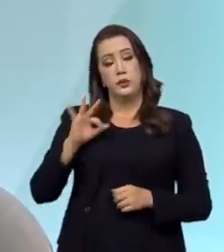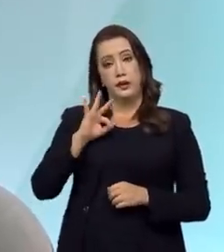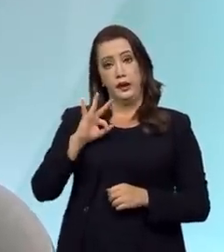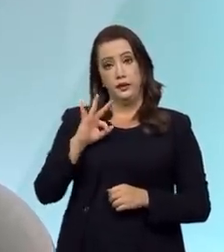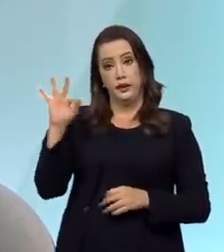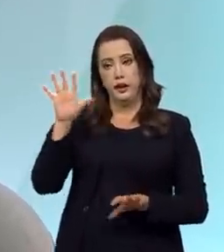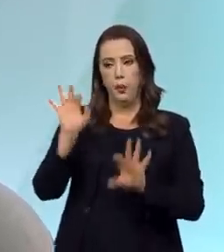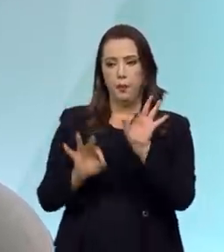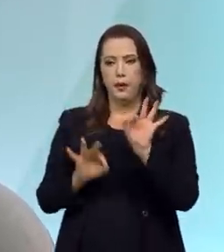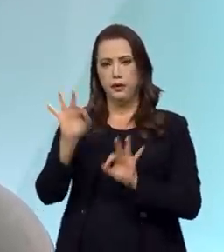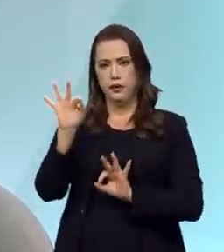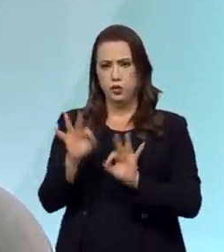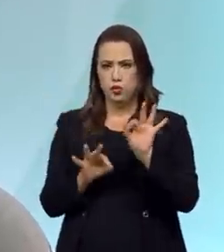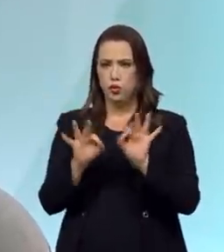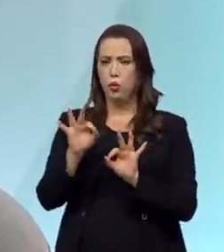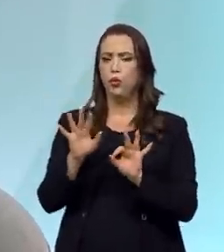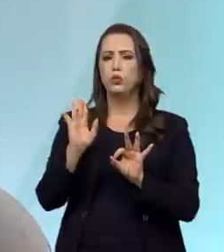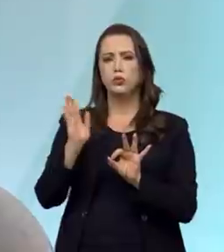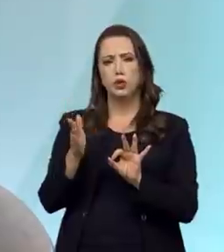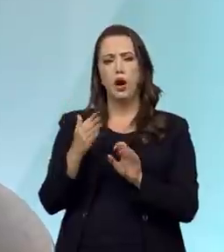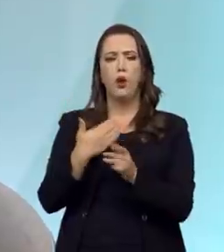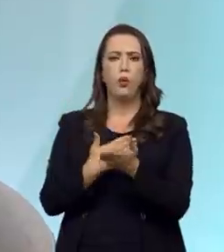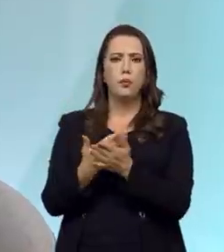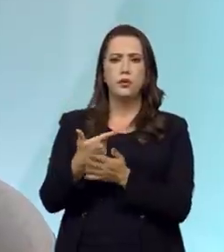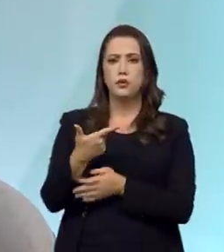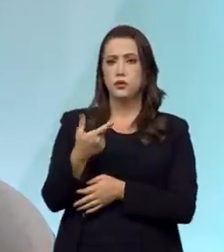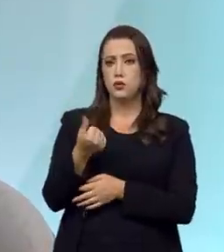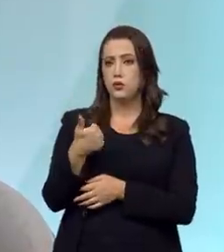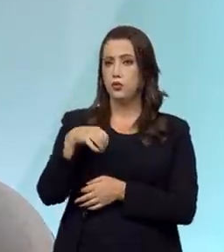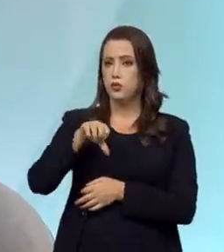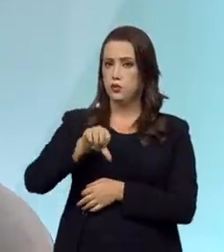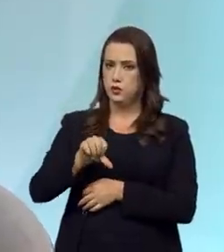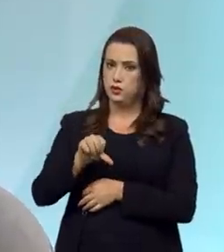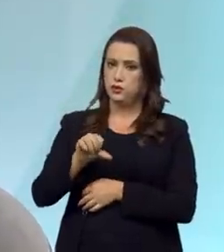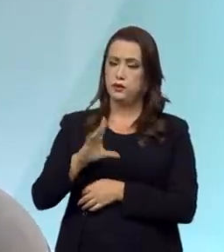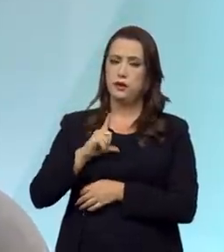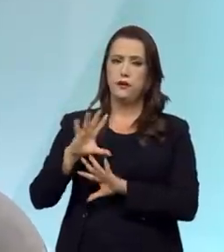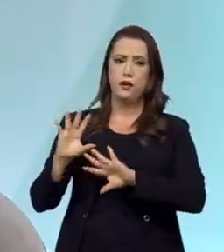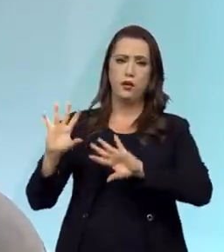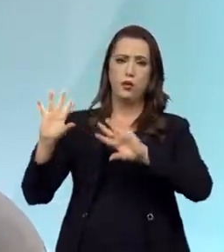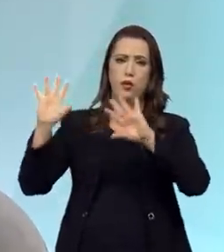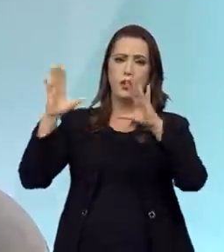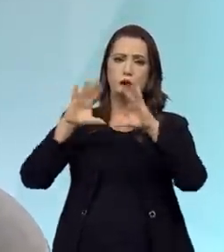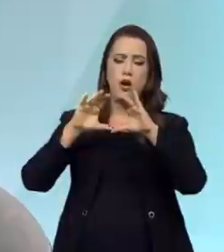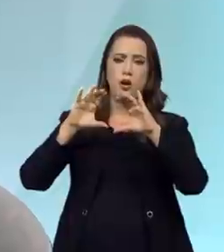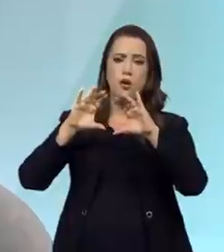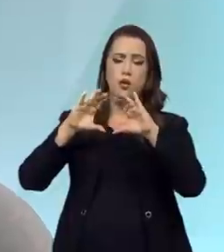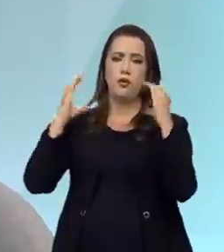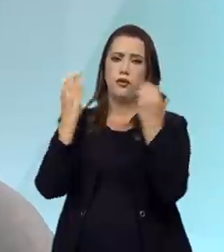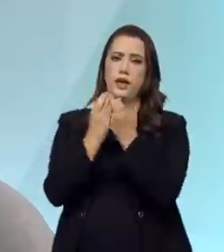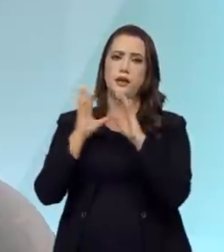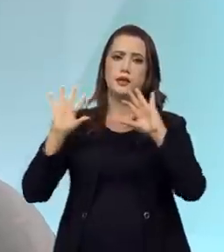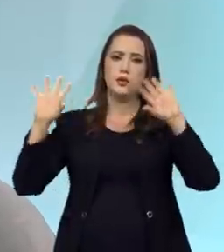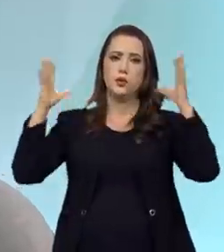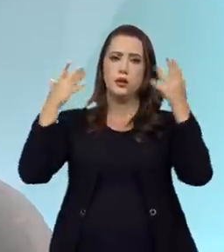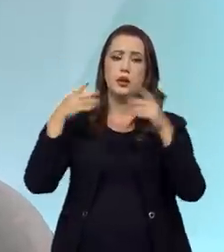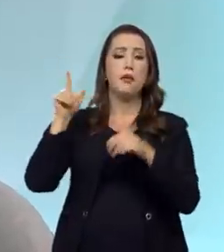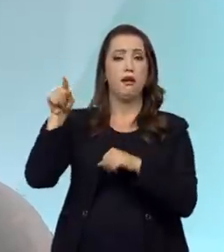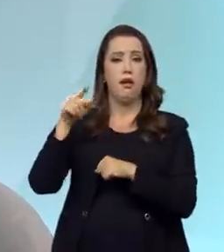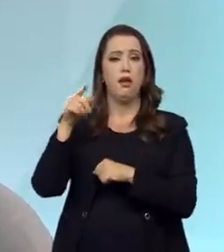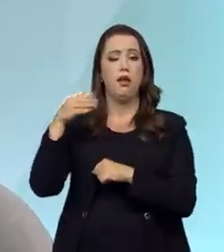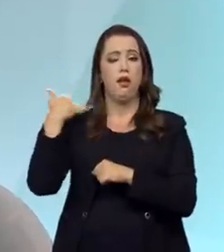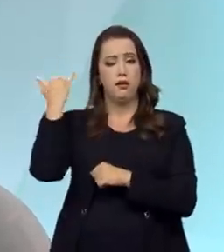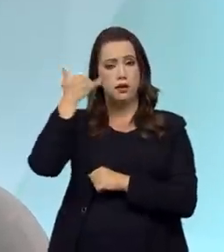de forma planejada e organizada desde 2019 em 2019 na conferência do clima na na Espanha nós retiramos a proibição